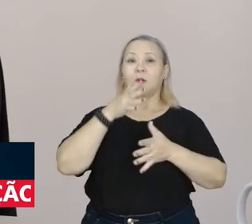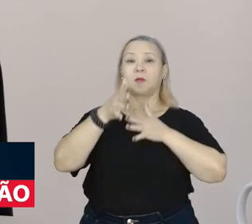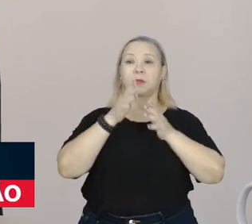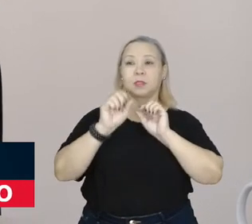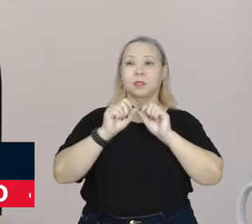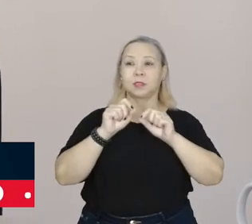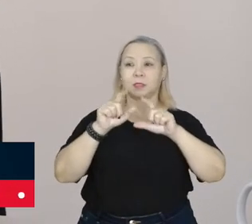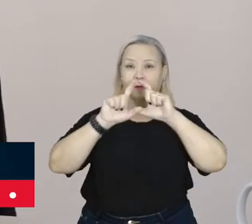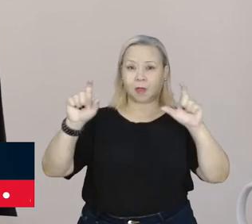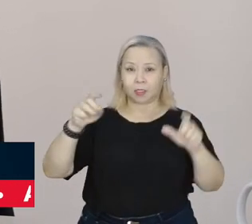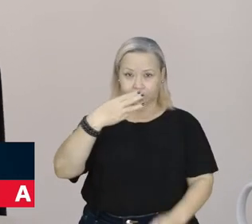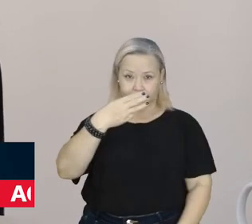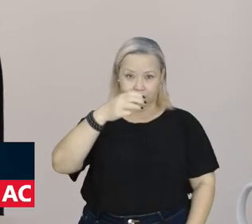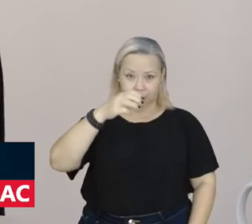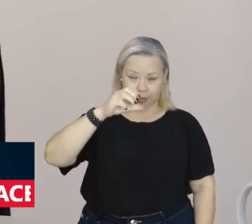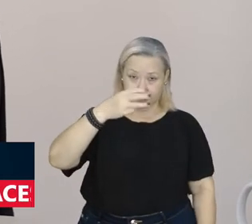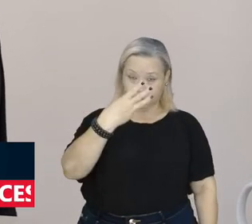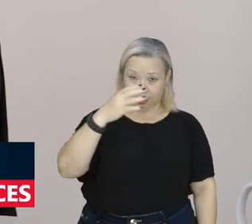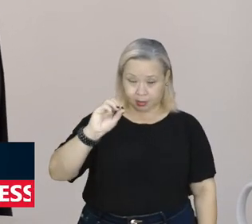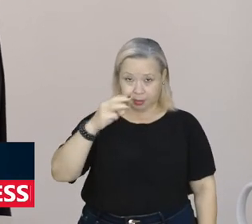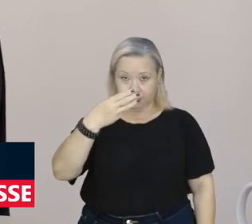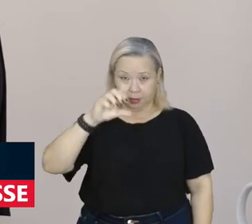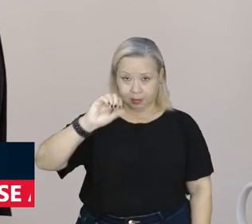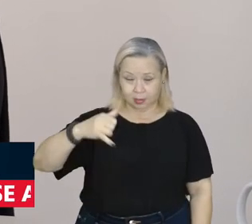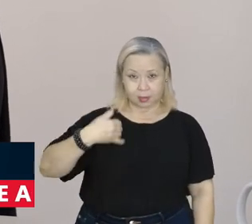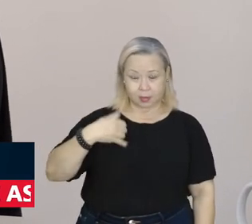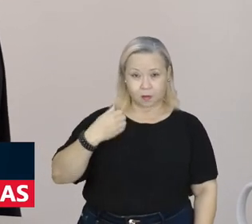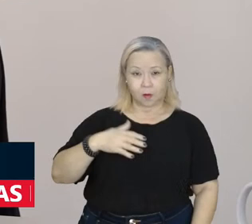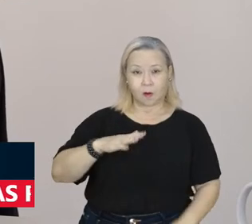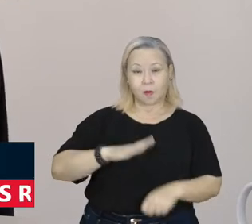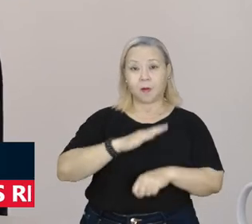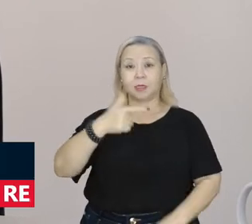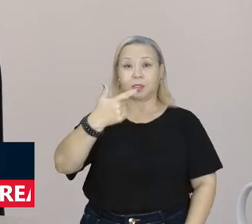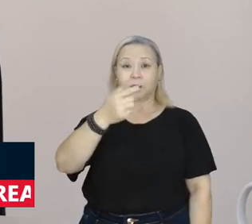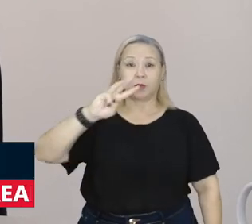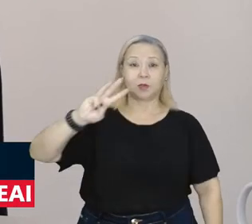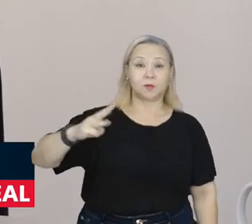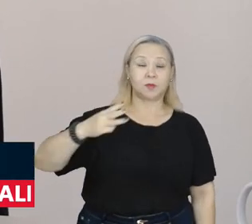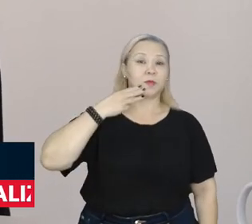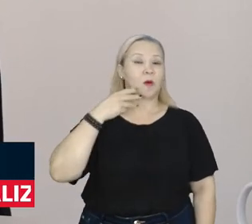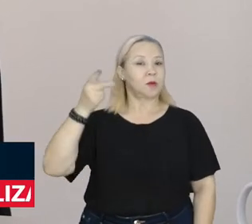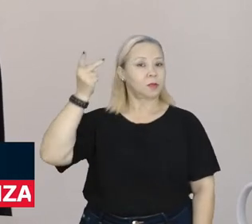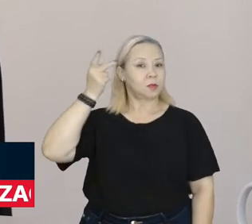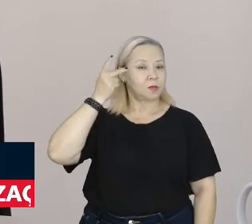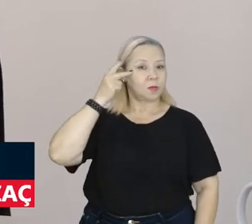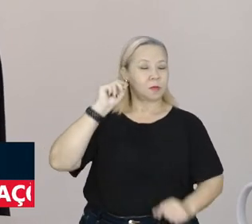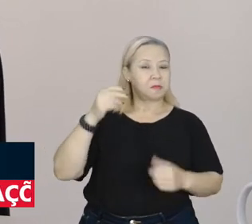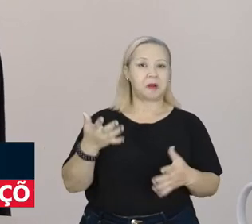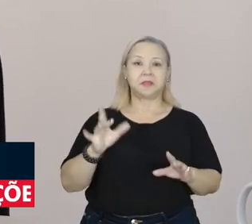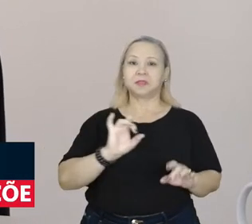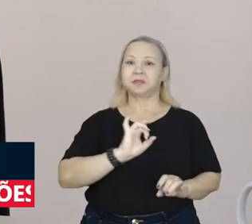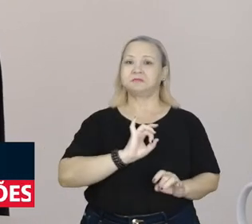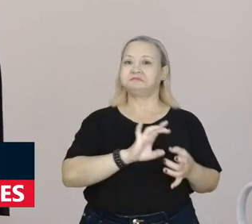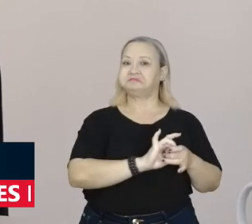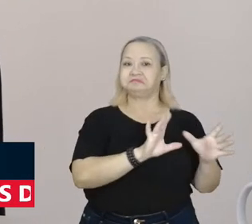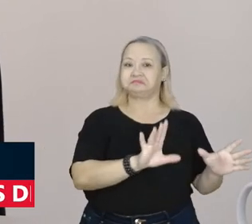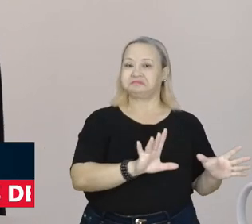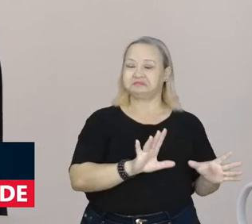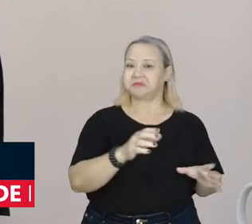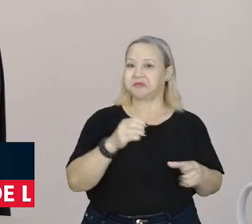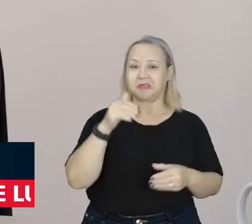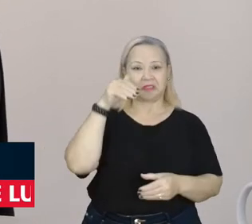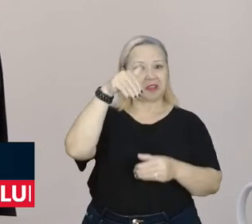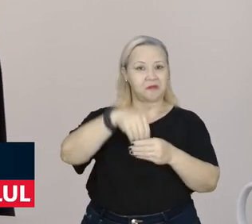de 30 a 39, mais de 2 milhões de paulistas deixaram de votar nessas eleições. Ela é a maior faixa etária que